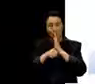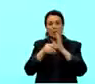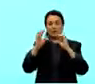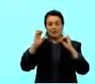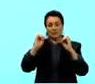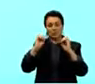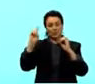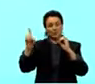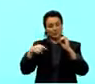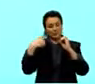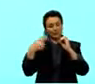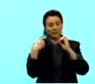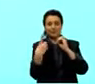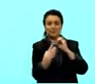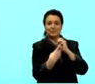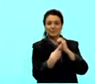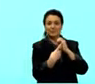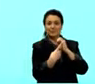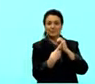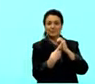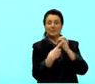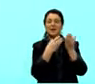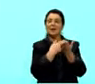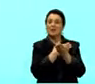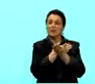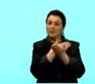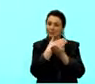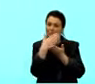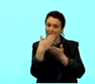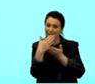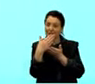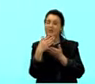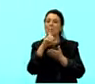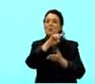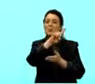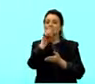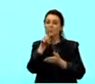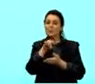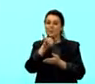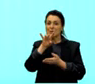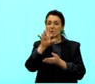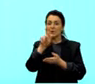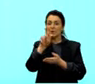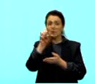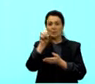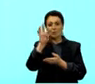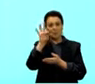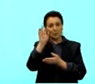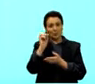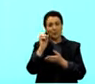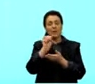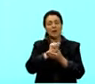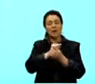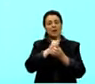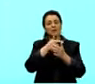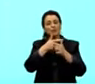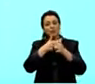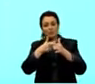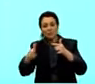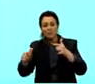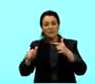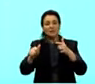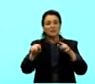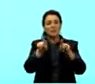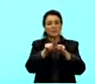fecundação, é gerado o zigoto. O zigoto vai passar por várias divisões. A